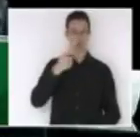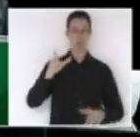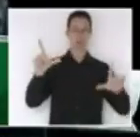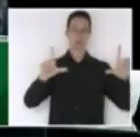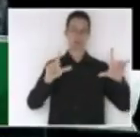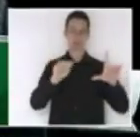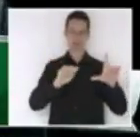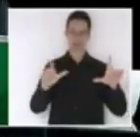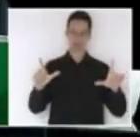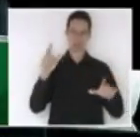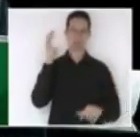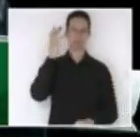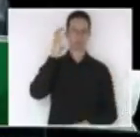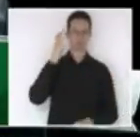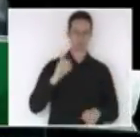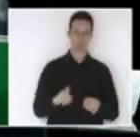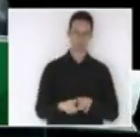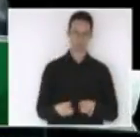L,